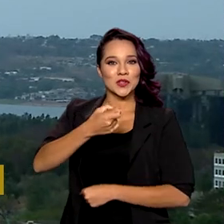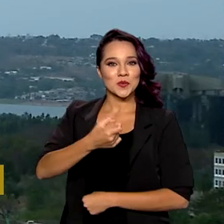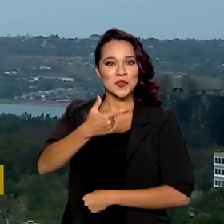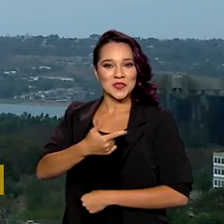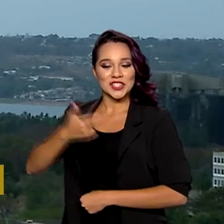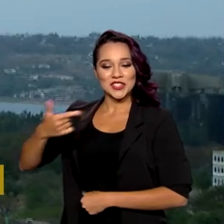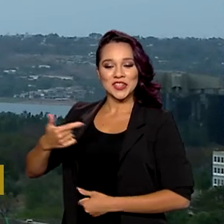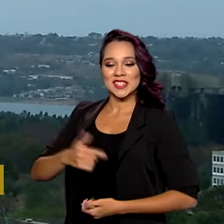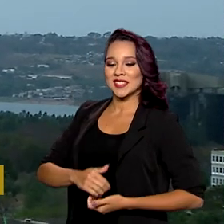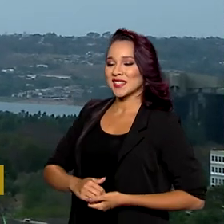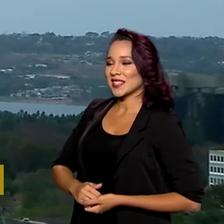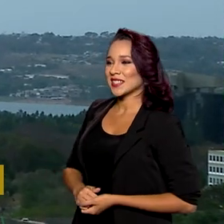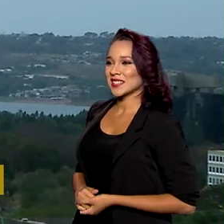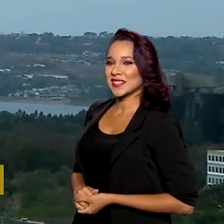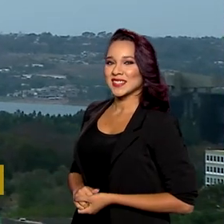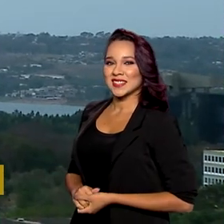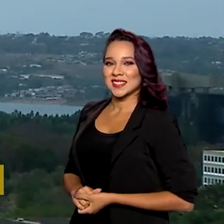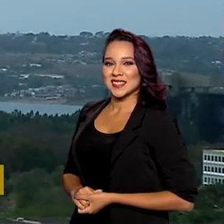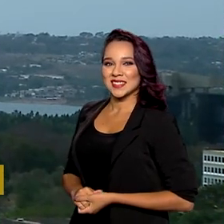de 2022.